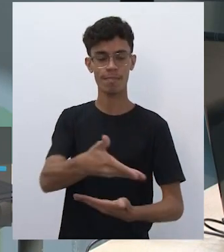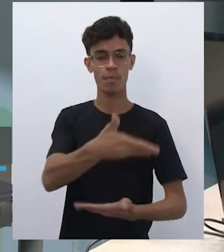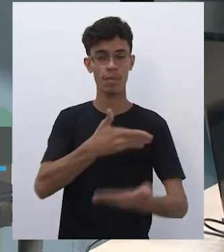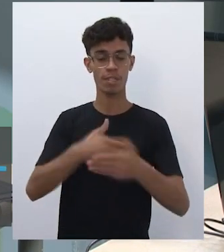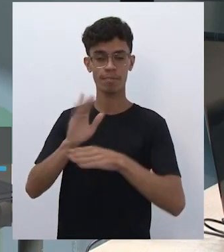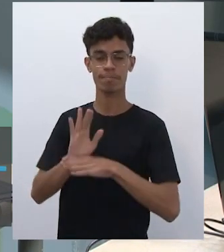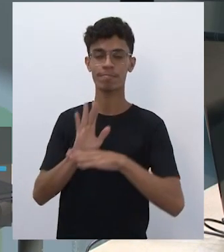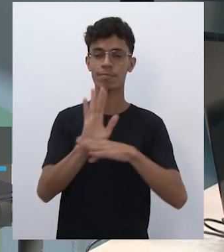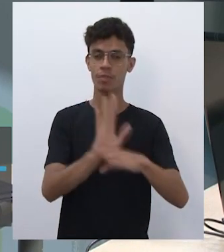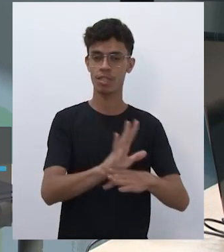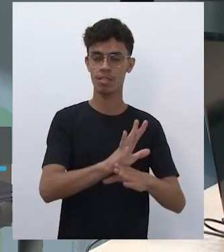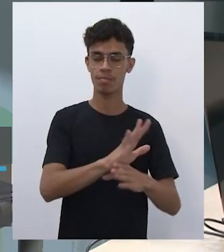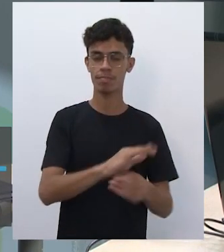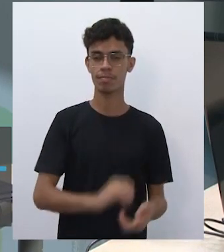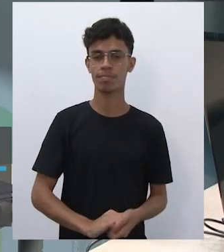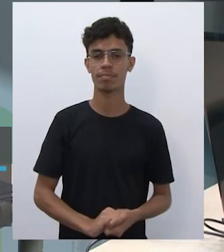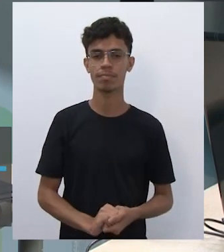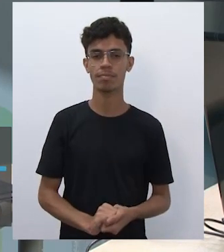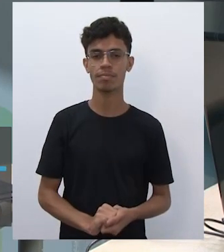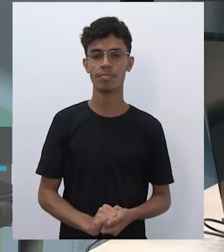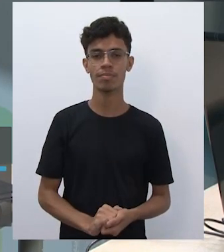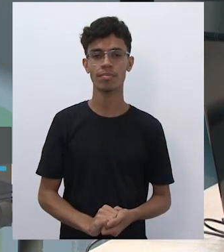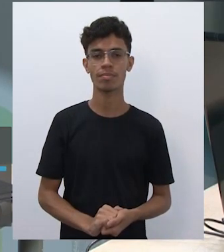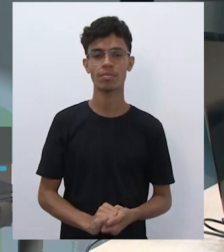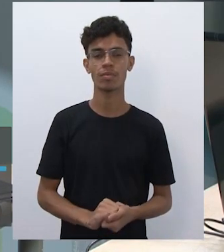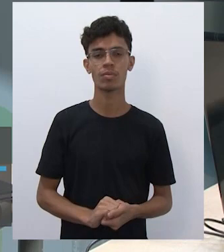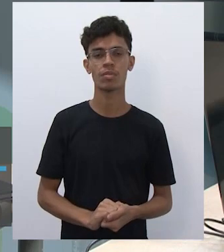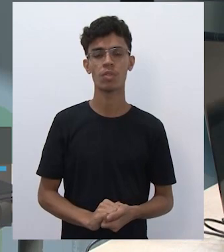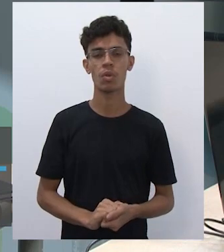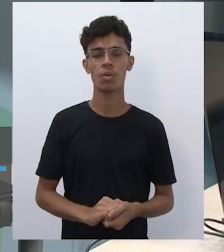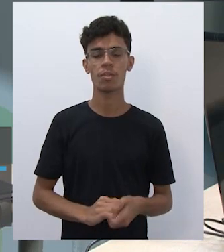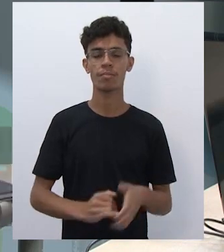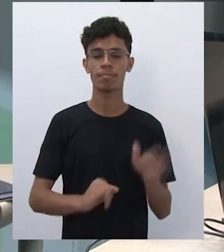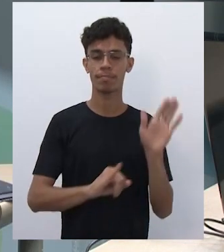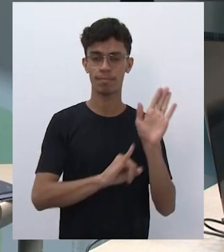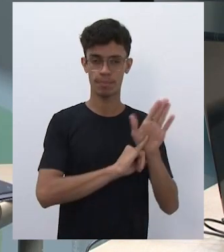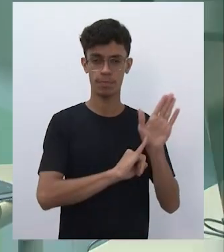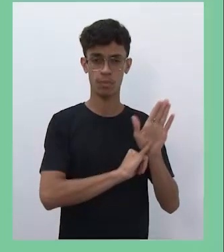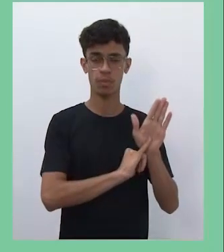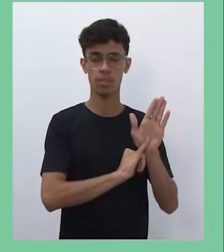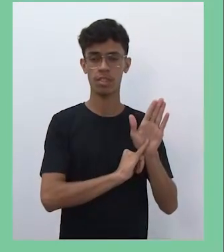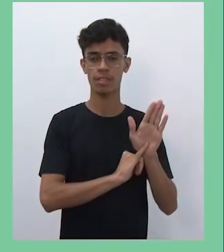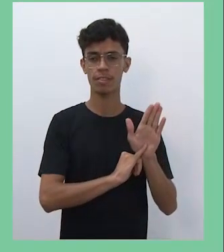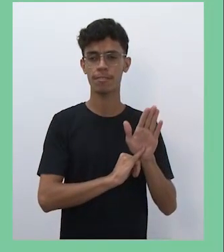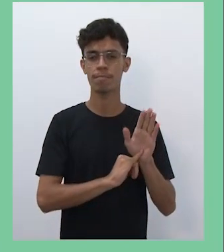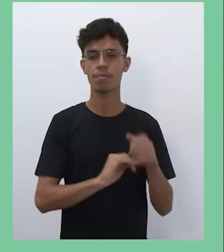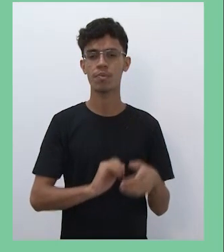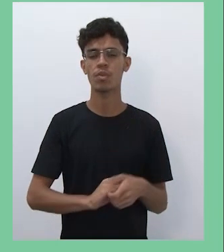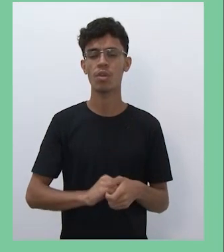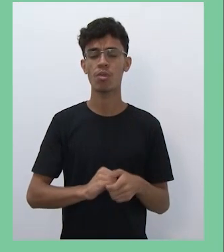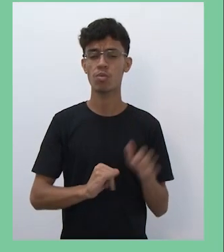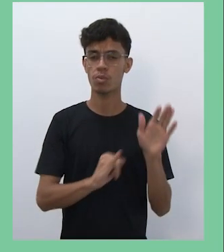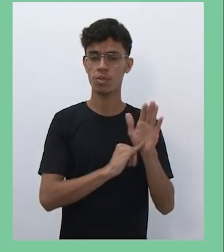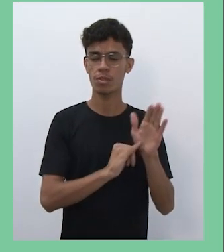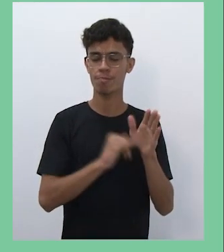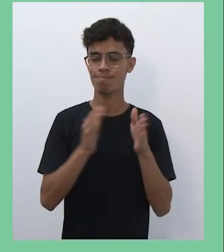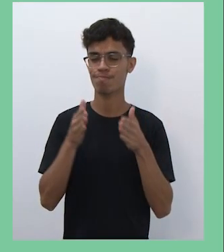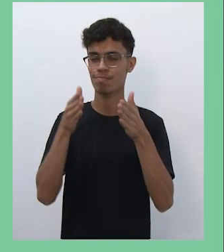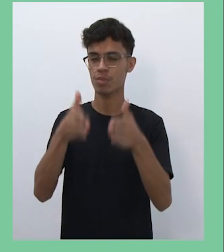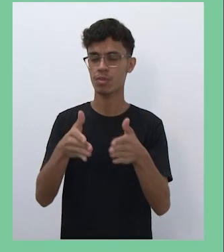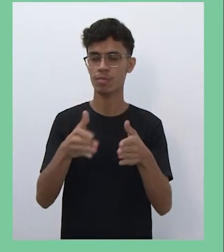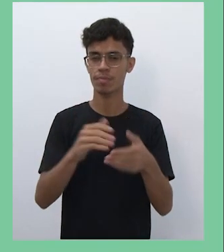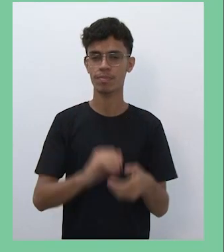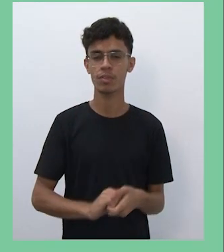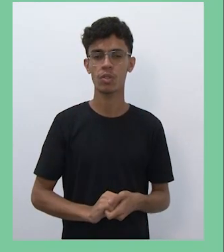para a sua comunidade. Bom, os indicadores, professor Anderson, são aspectos definidos como medidores do